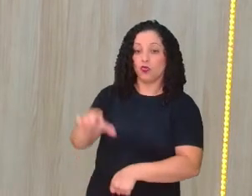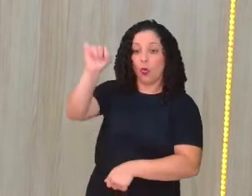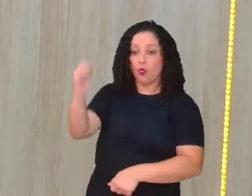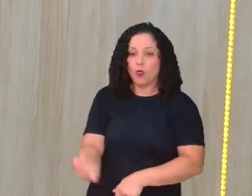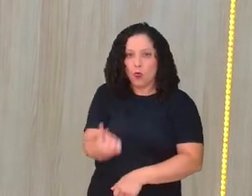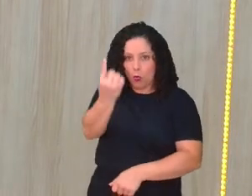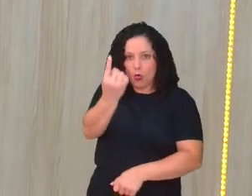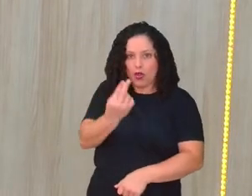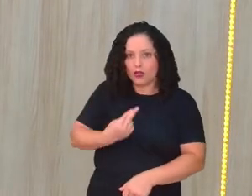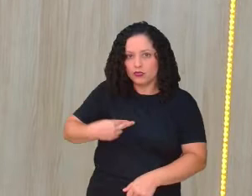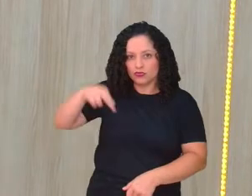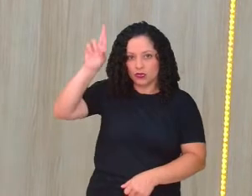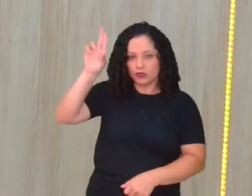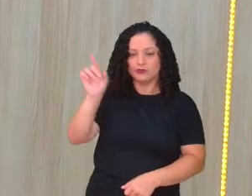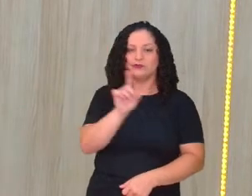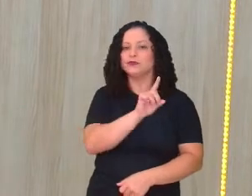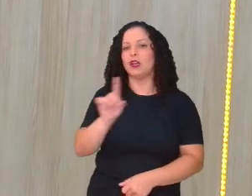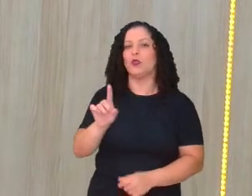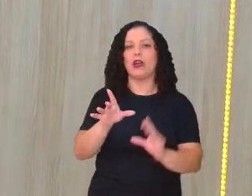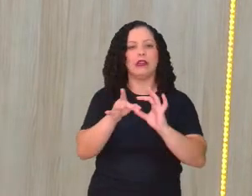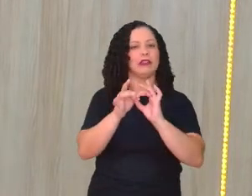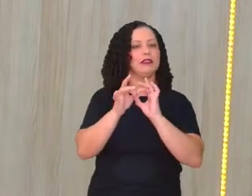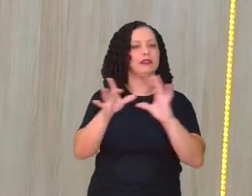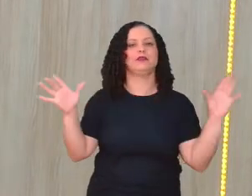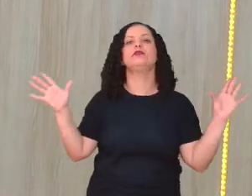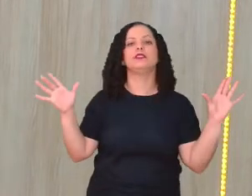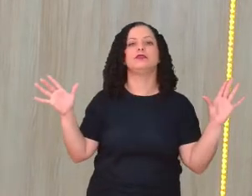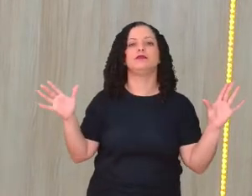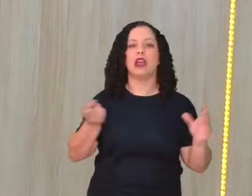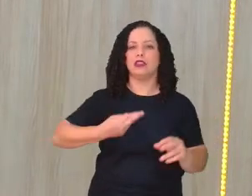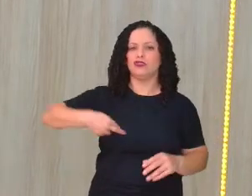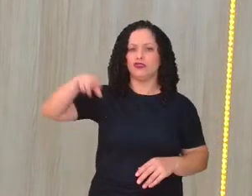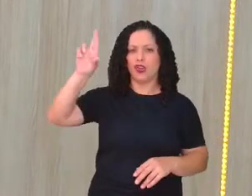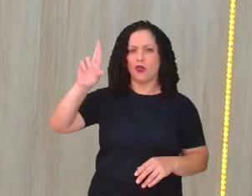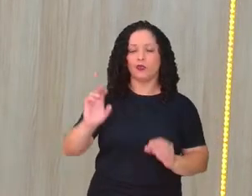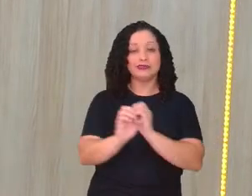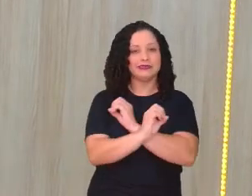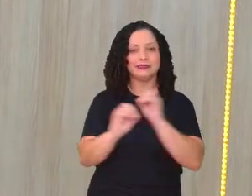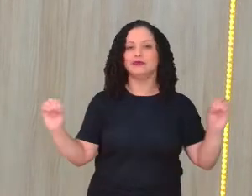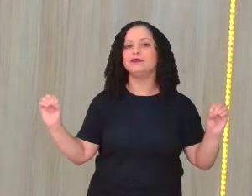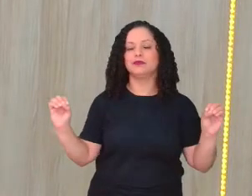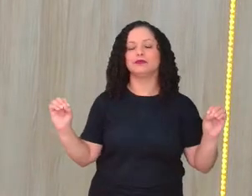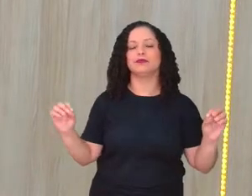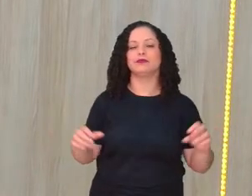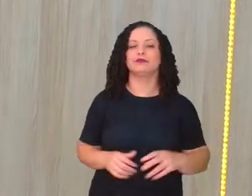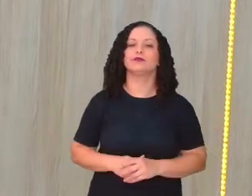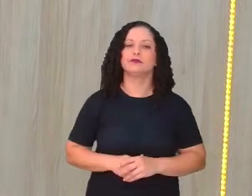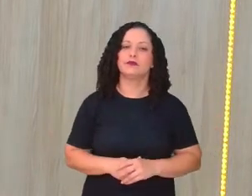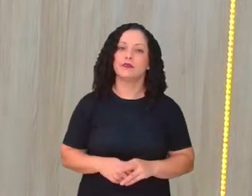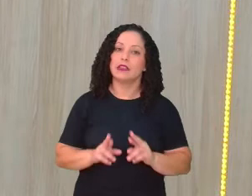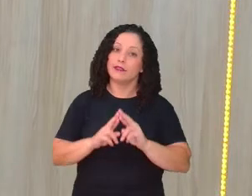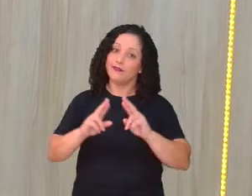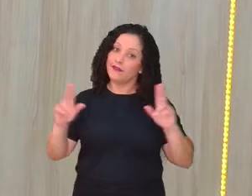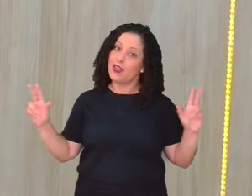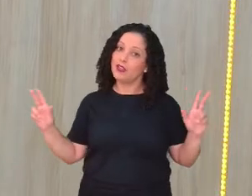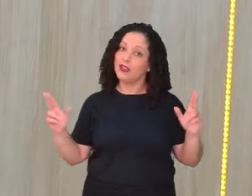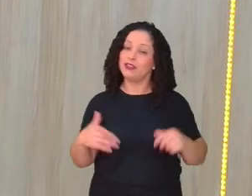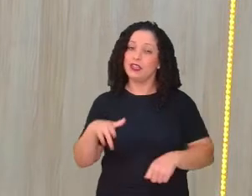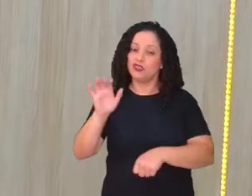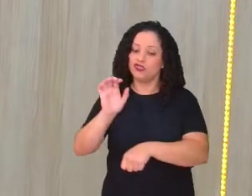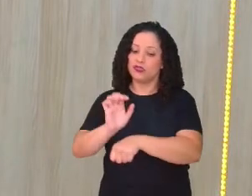nesse sentido, ele é um Estado laico, ou seja, um Estado não religioso. Diferente do que seria um Estado ateísta, né? O